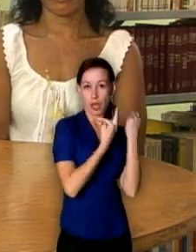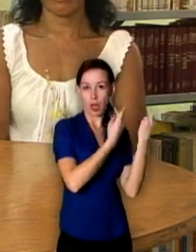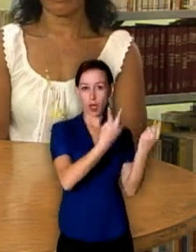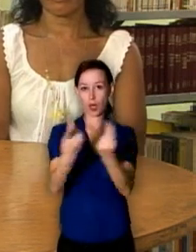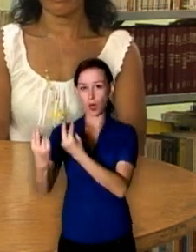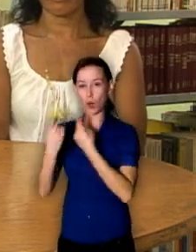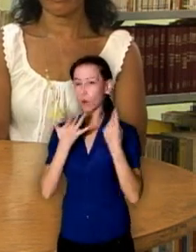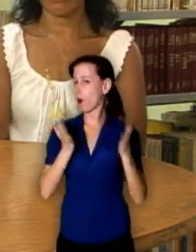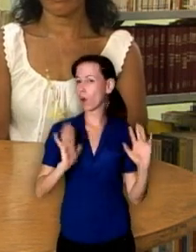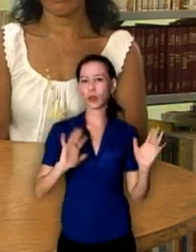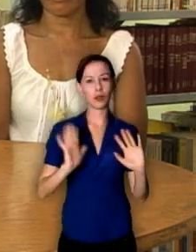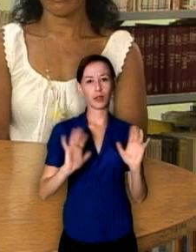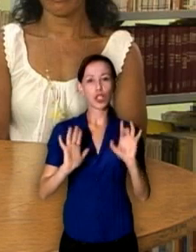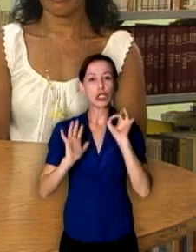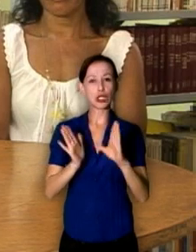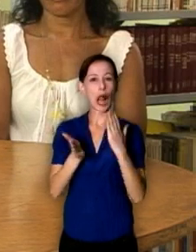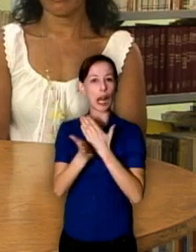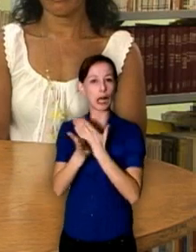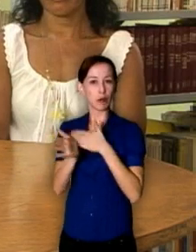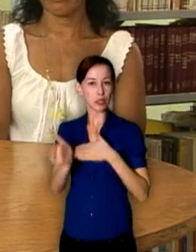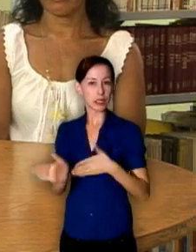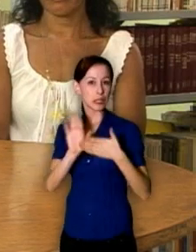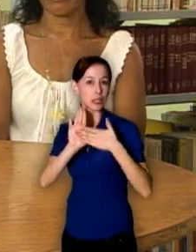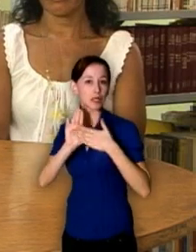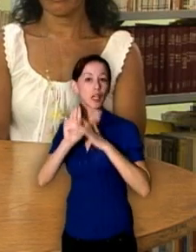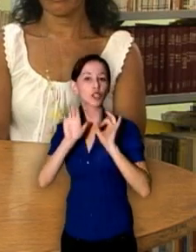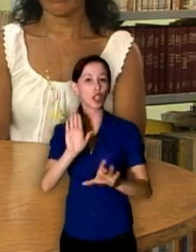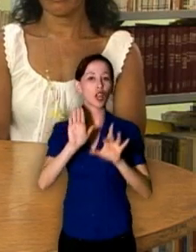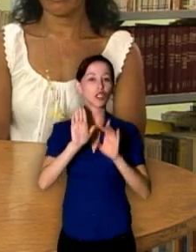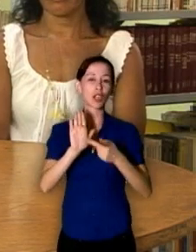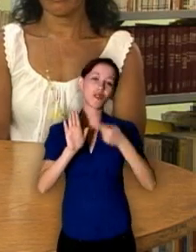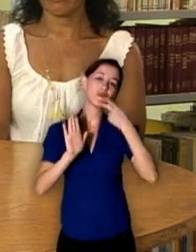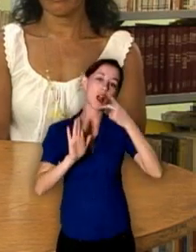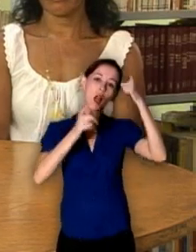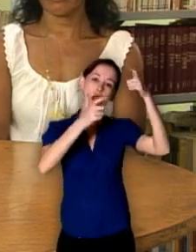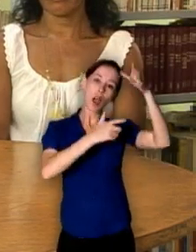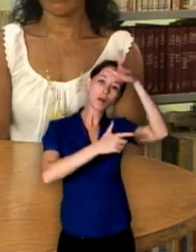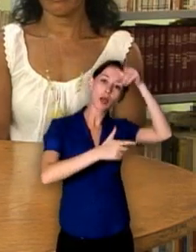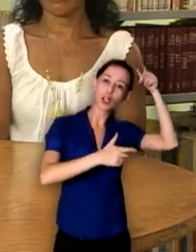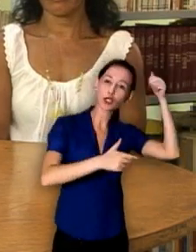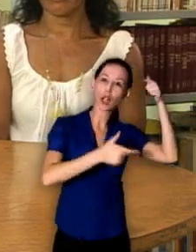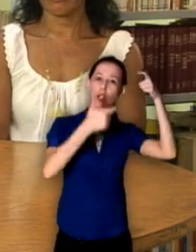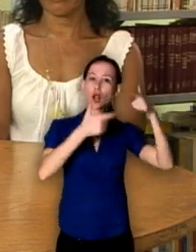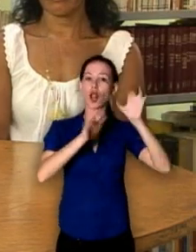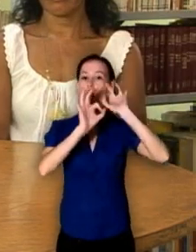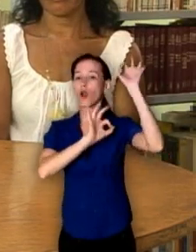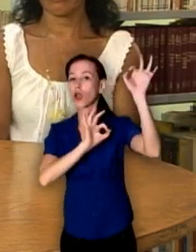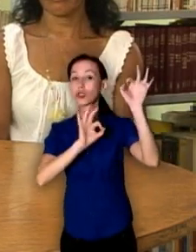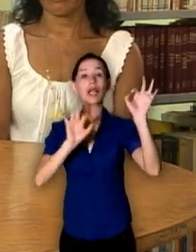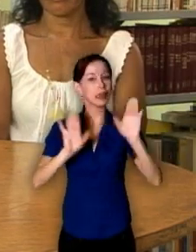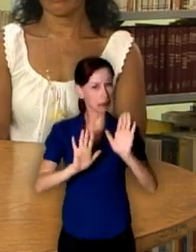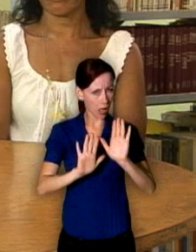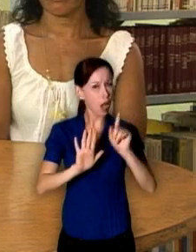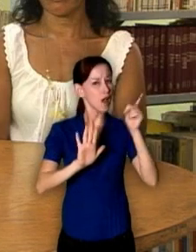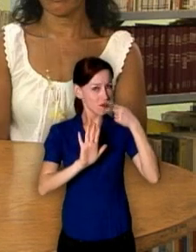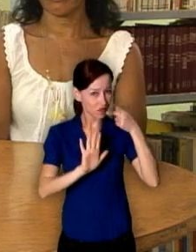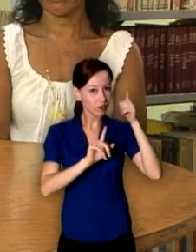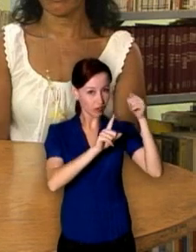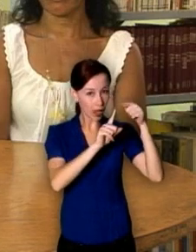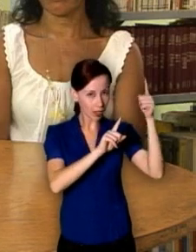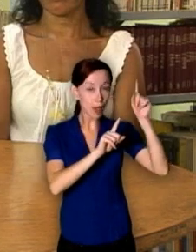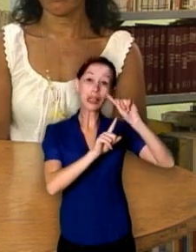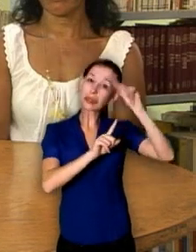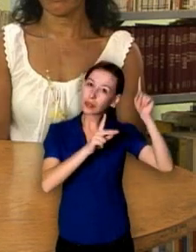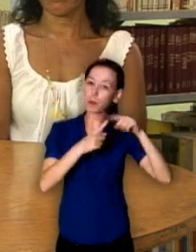ser só com livro didático e falar da Amazônia, de aspectos. Você vai chegar lá, mas